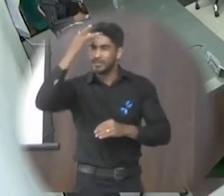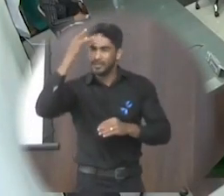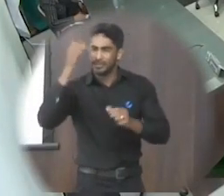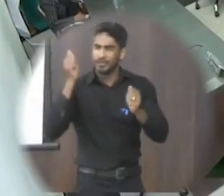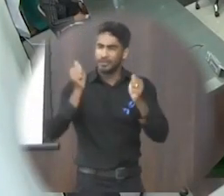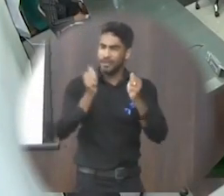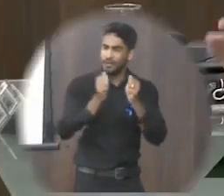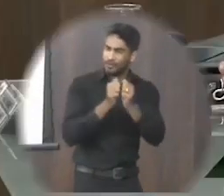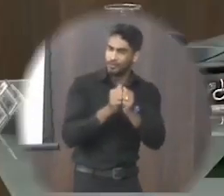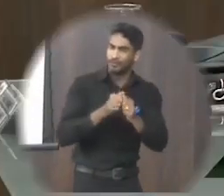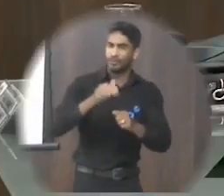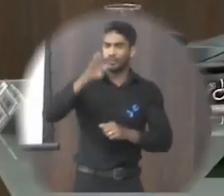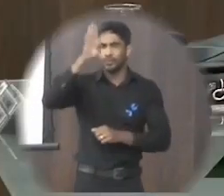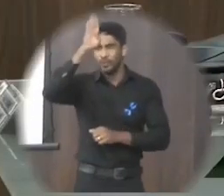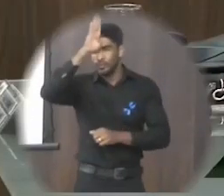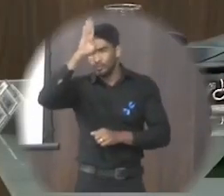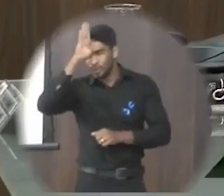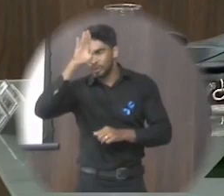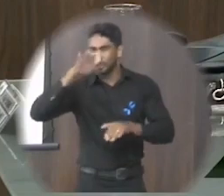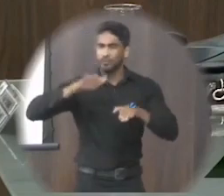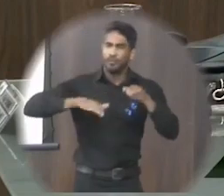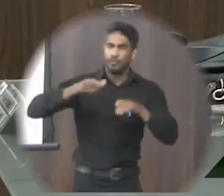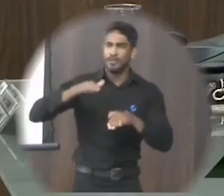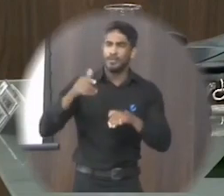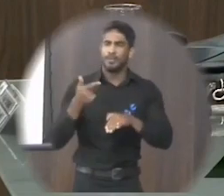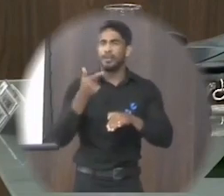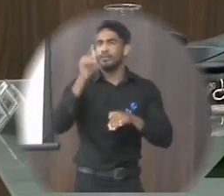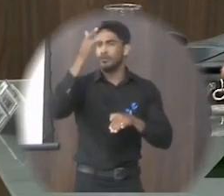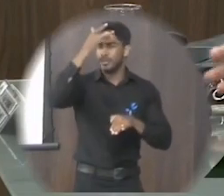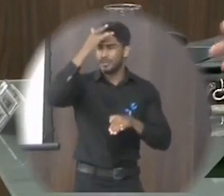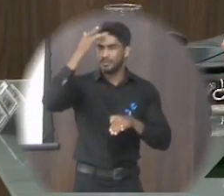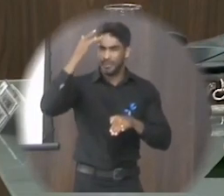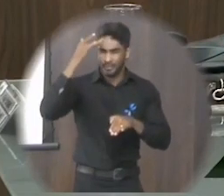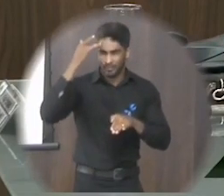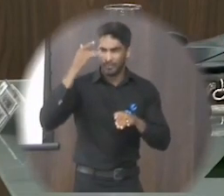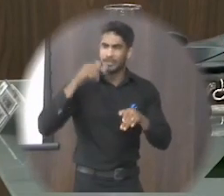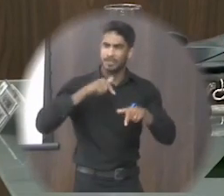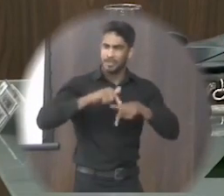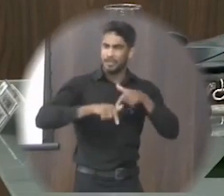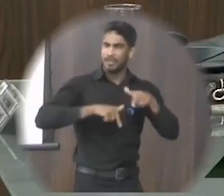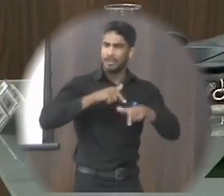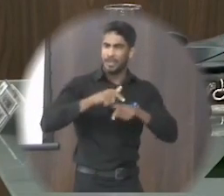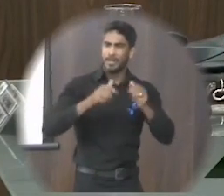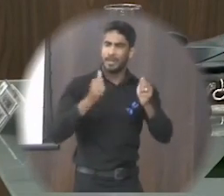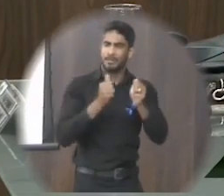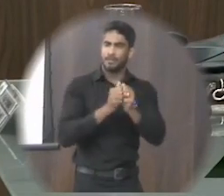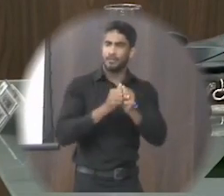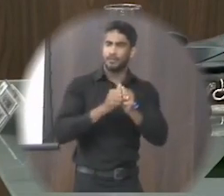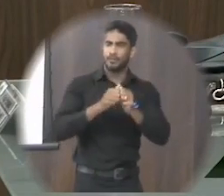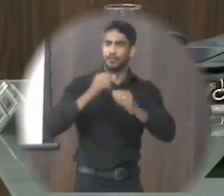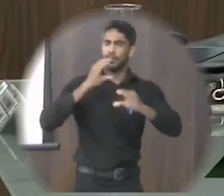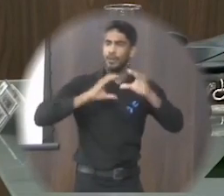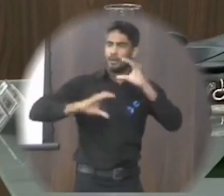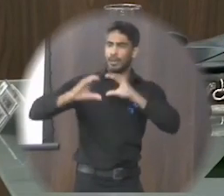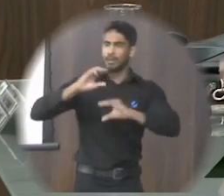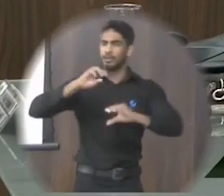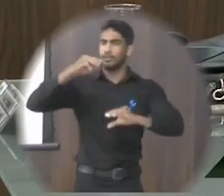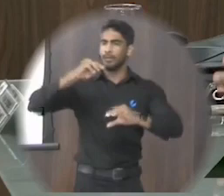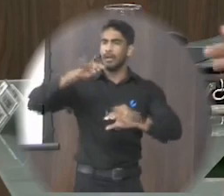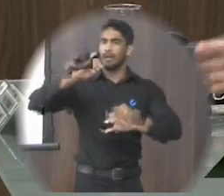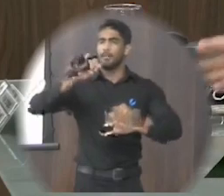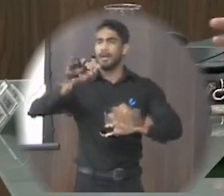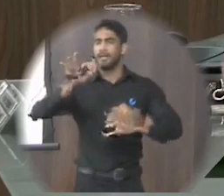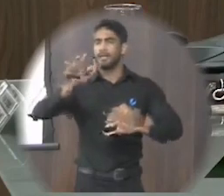ela, o tio dela e mais os outros membros que estavam ali no avião,